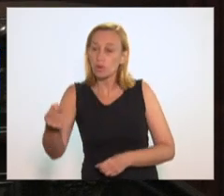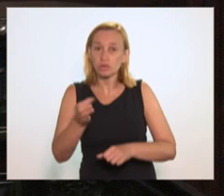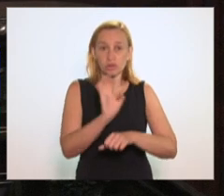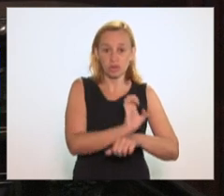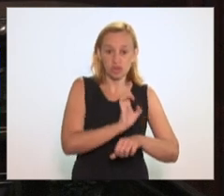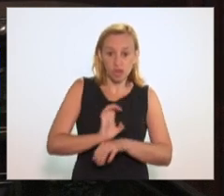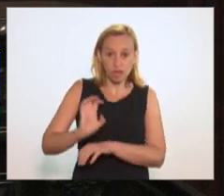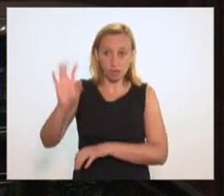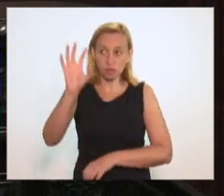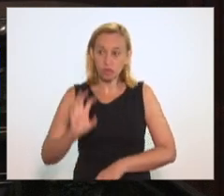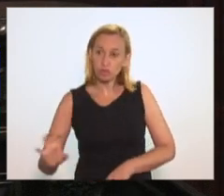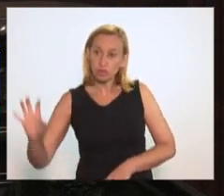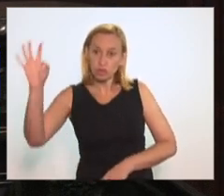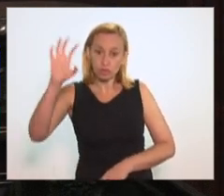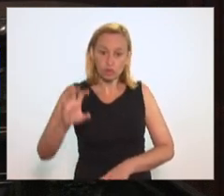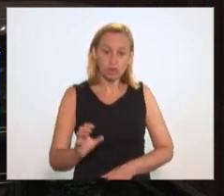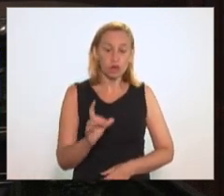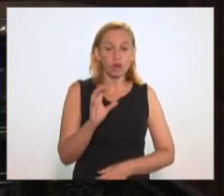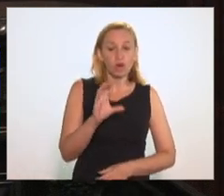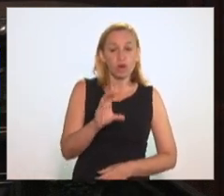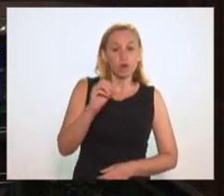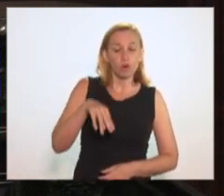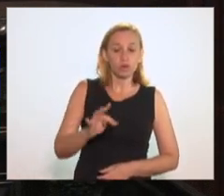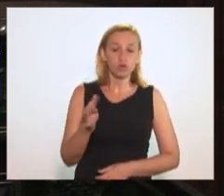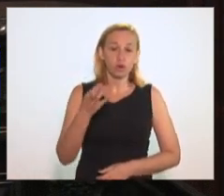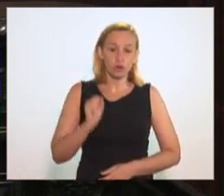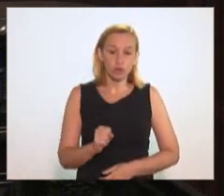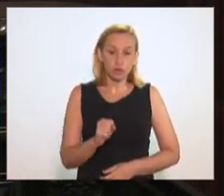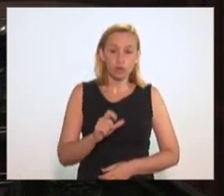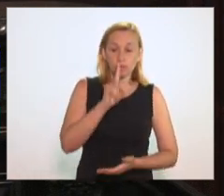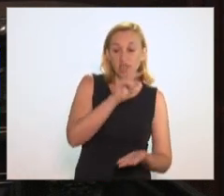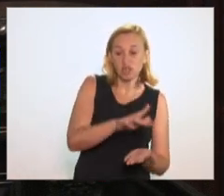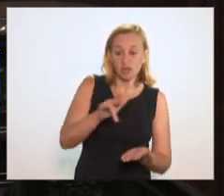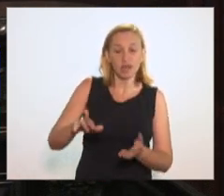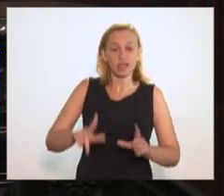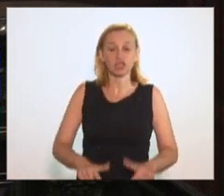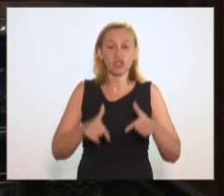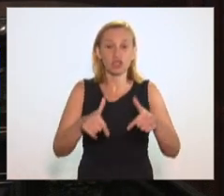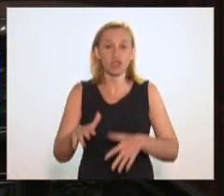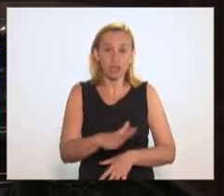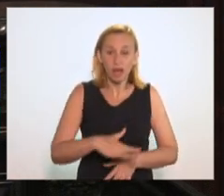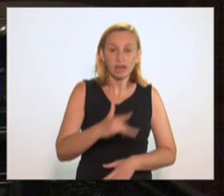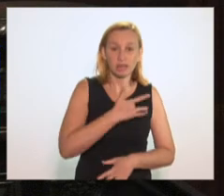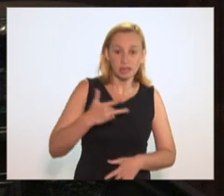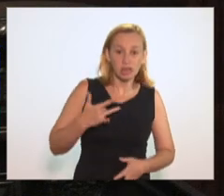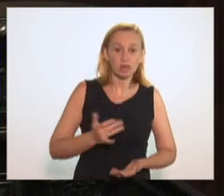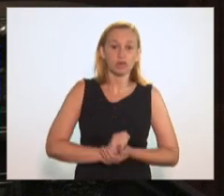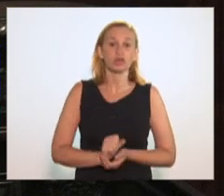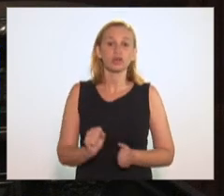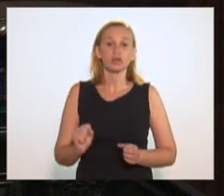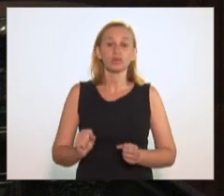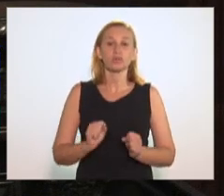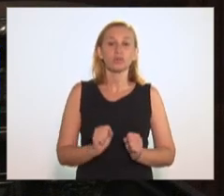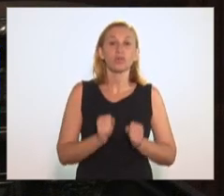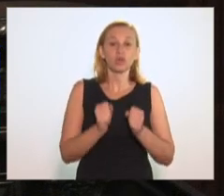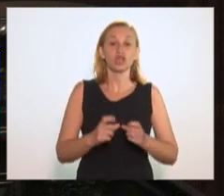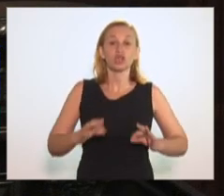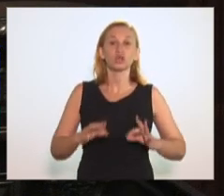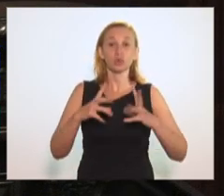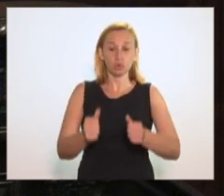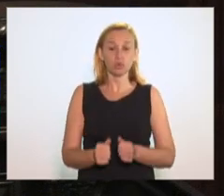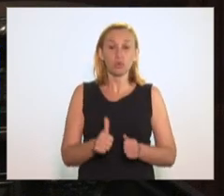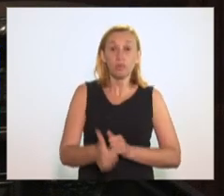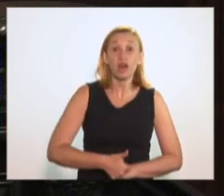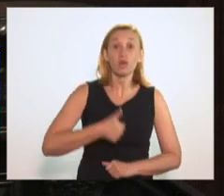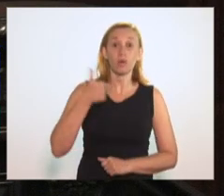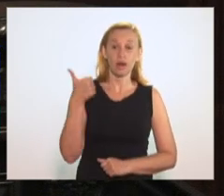consórcios para as diferentes ações na área da saúde, podendo, com isso, aprimorar